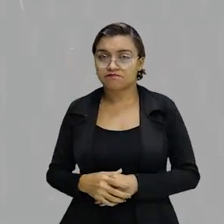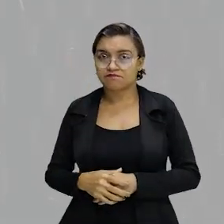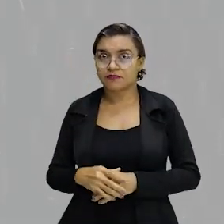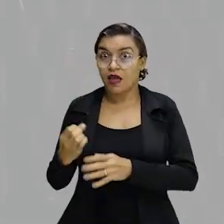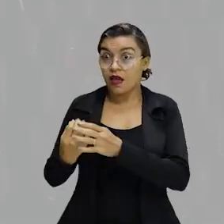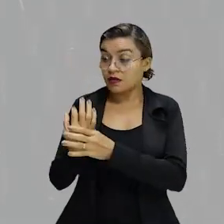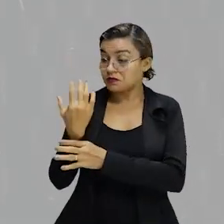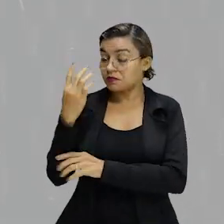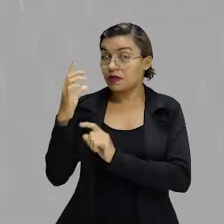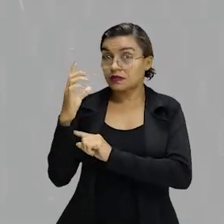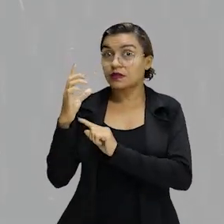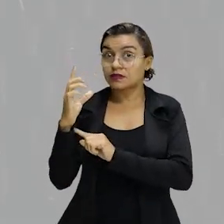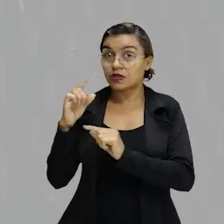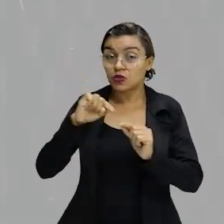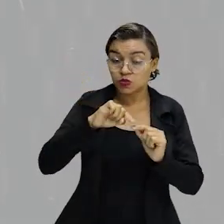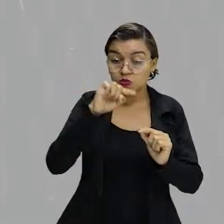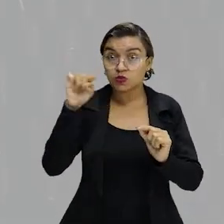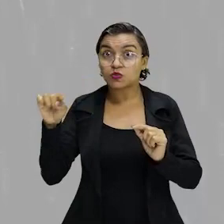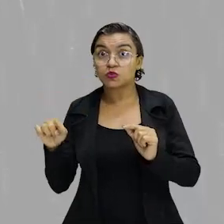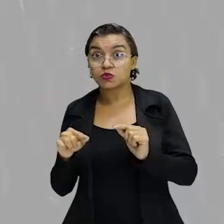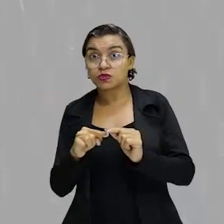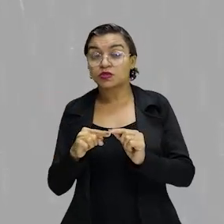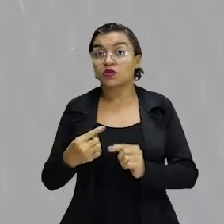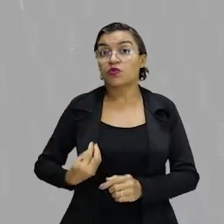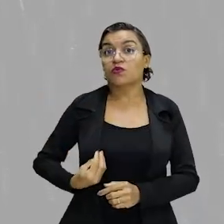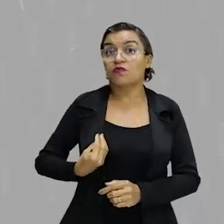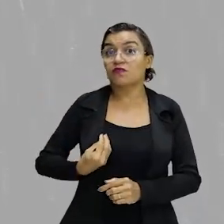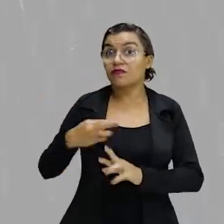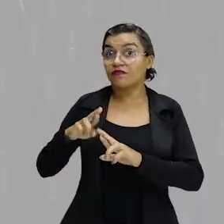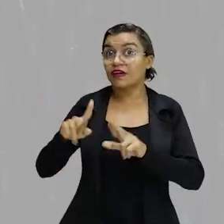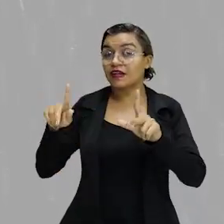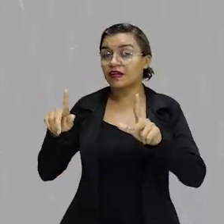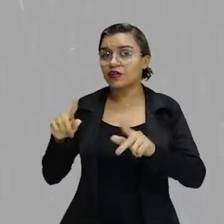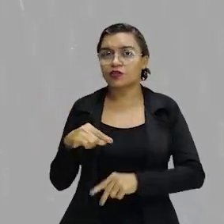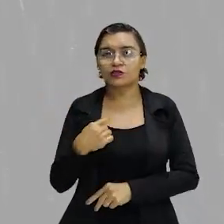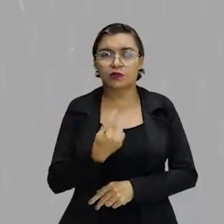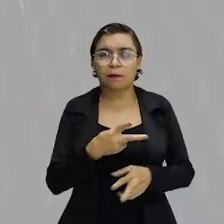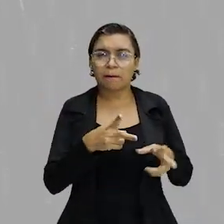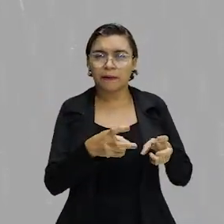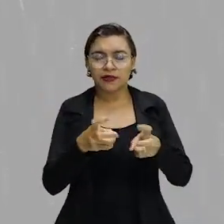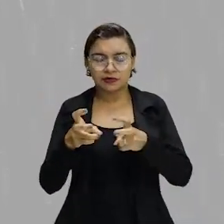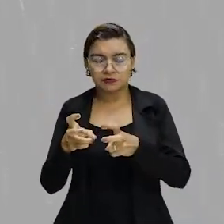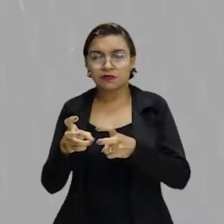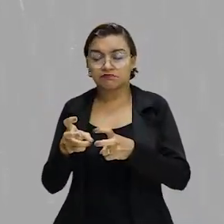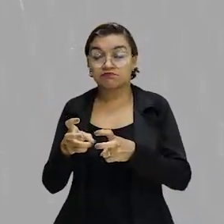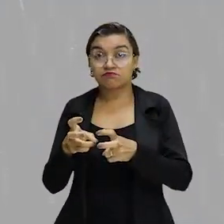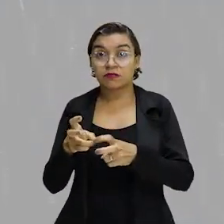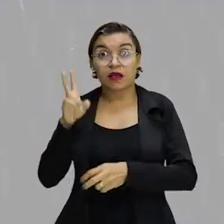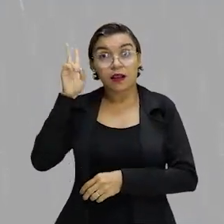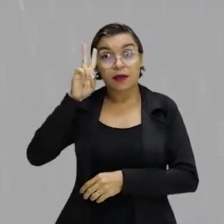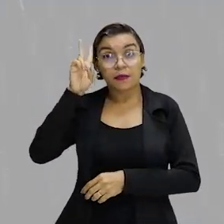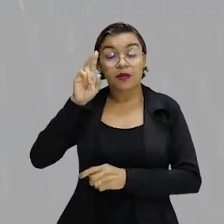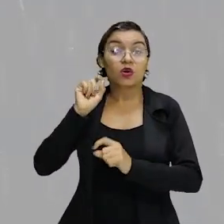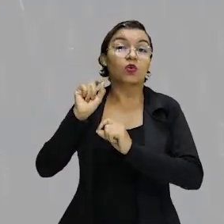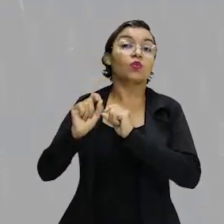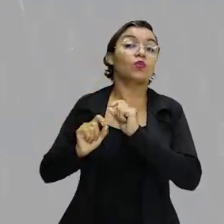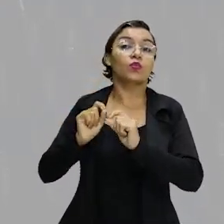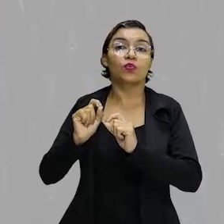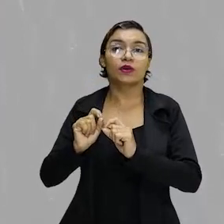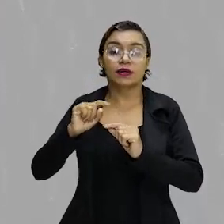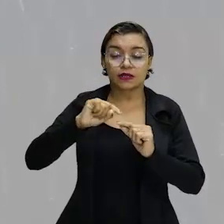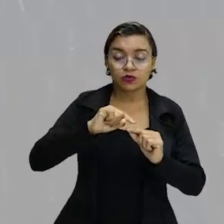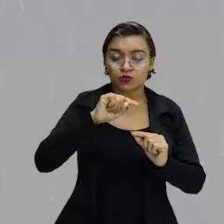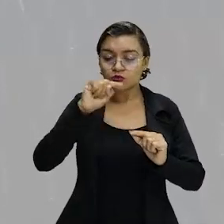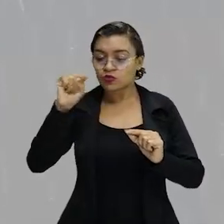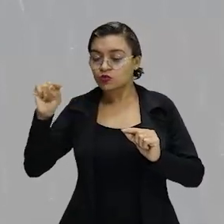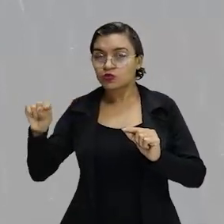elas possuem um ciclo de vida que é diferenciada. A gente vai ver aqui, a gente vai relembrar esse ciclo de vida